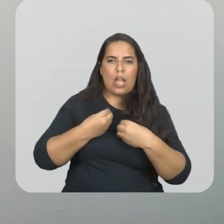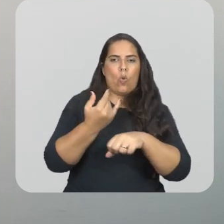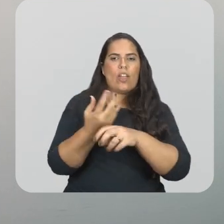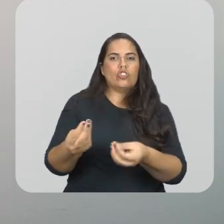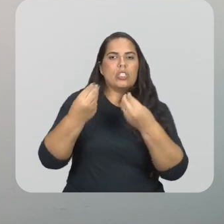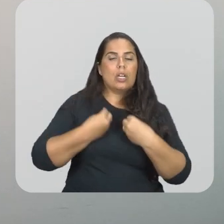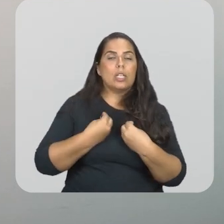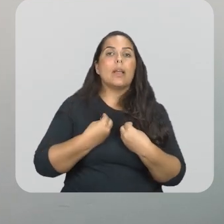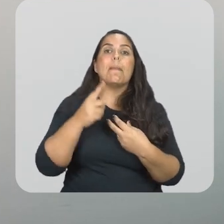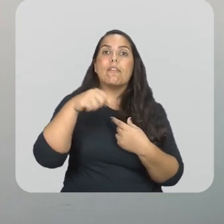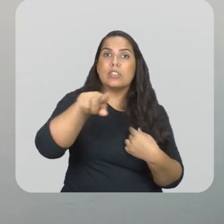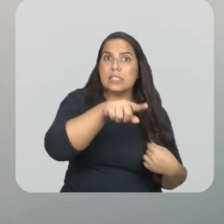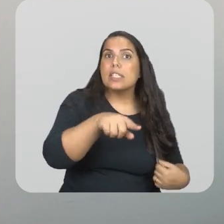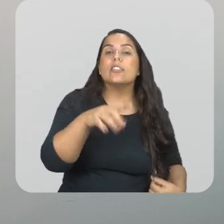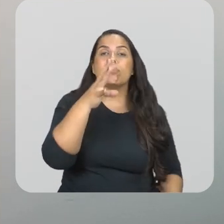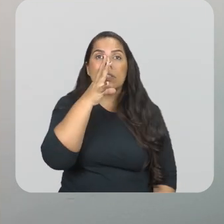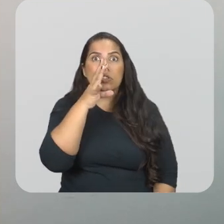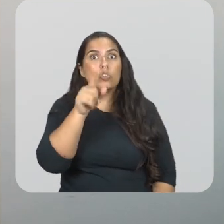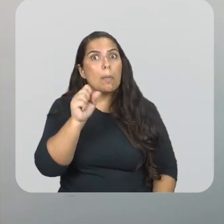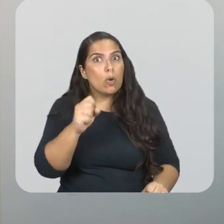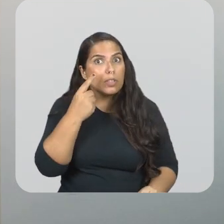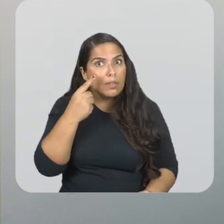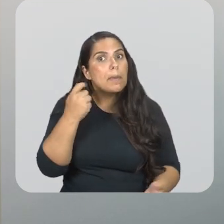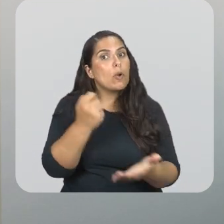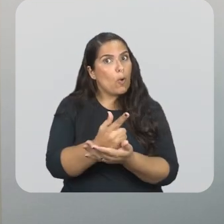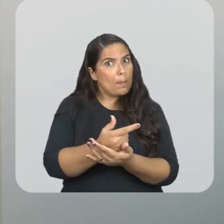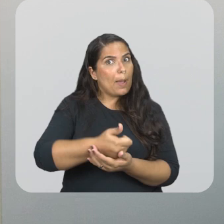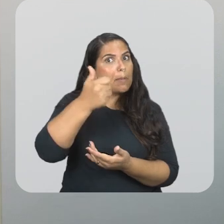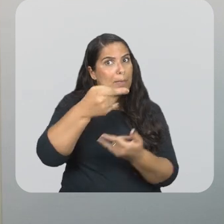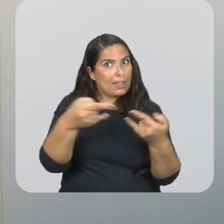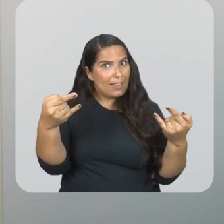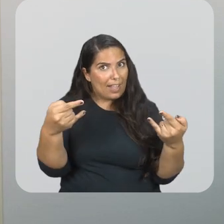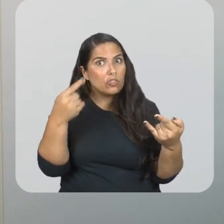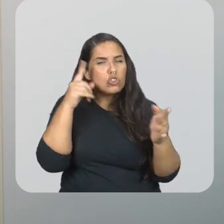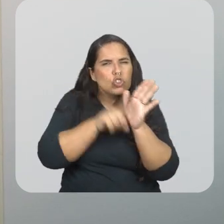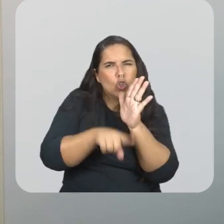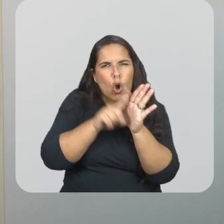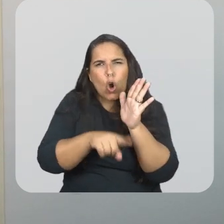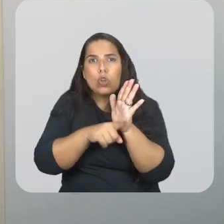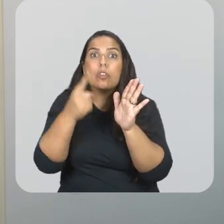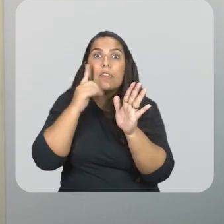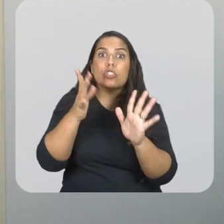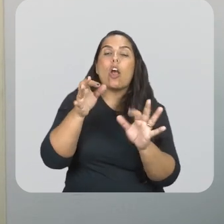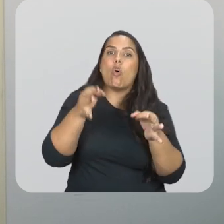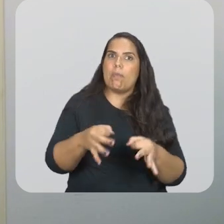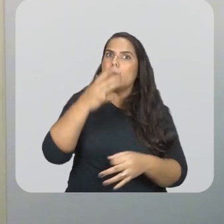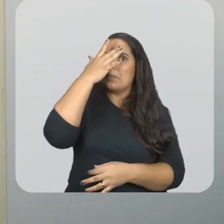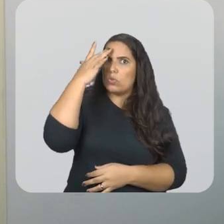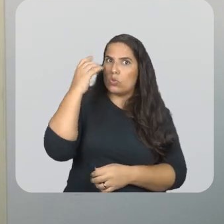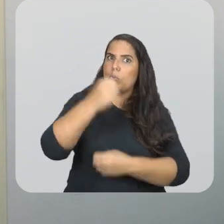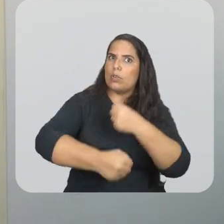ganha, o UERJ ganha, mas vocês aí que estão vendo já podem comprar primeiro lote, já pode conseguir um desconto, já abriu, já tem gente